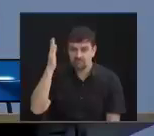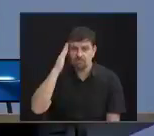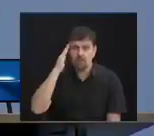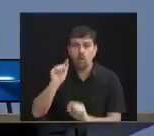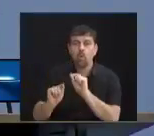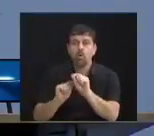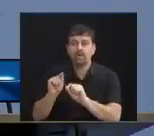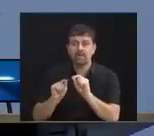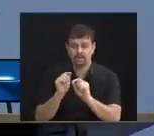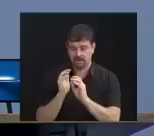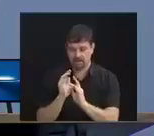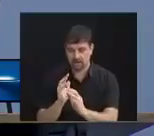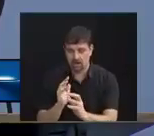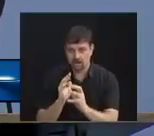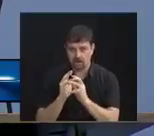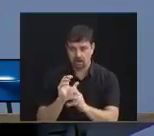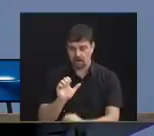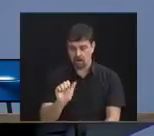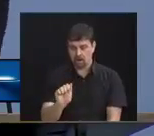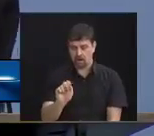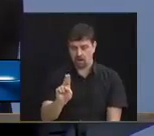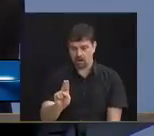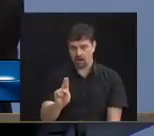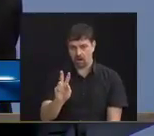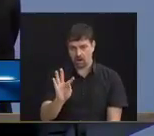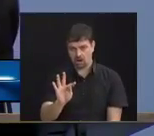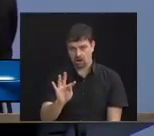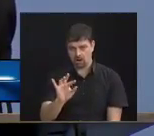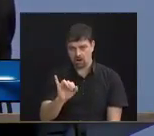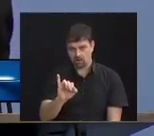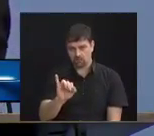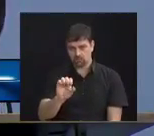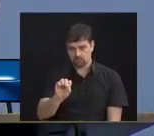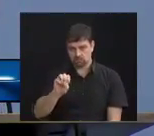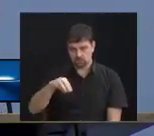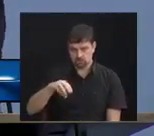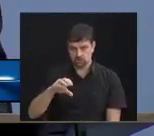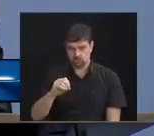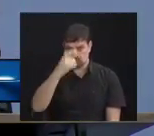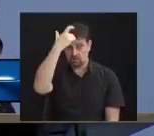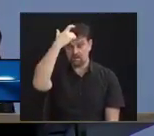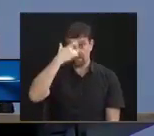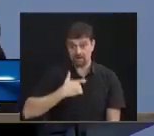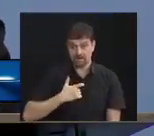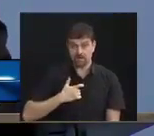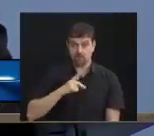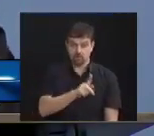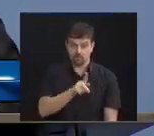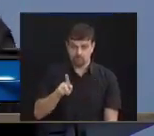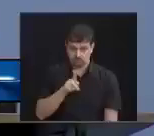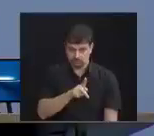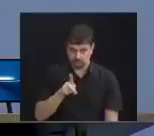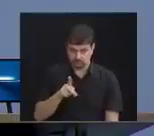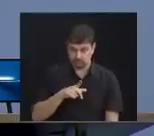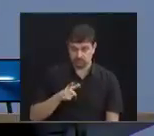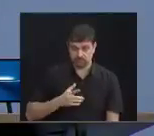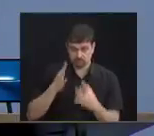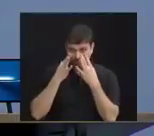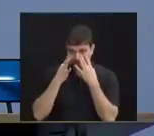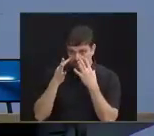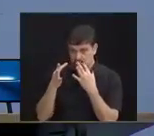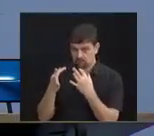escolares. Primeiro que como professor, a gente aprende a lidar, a estar atento para